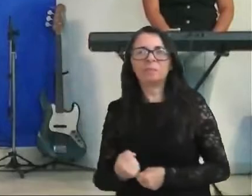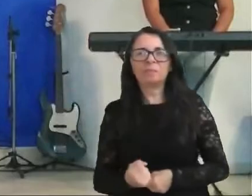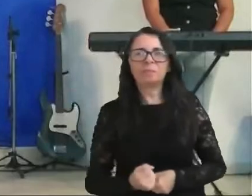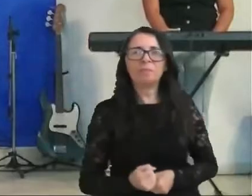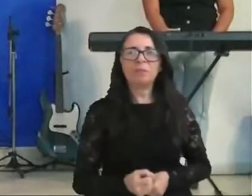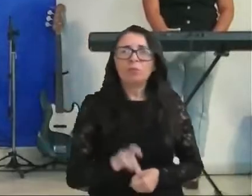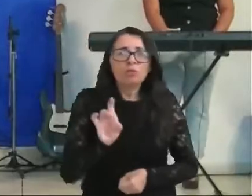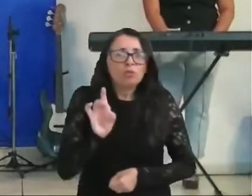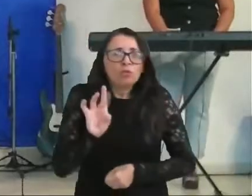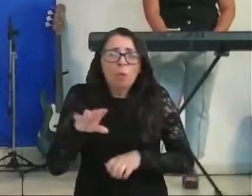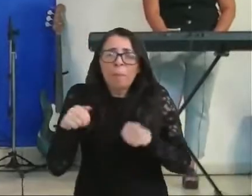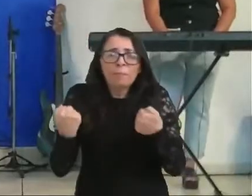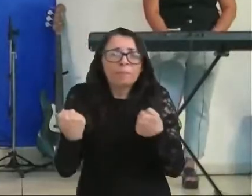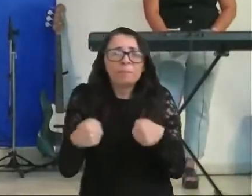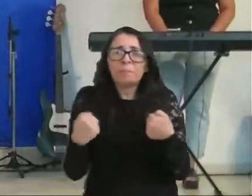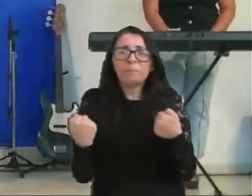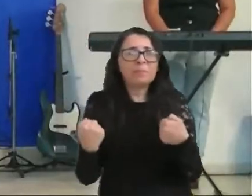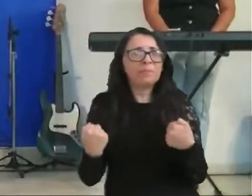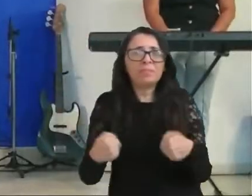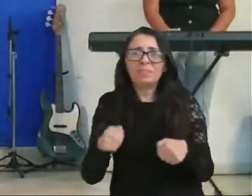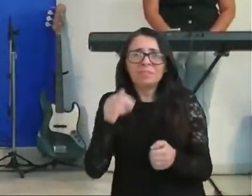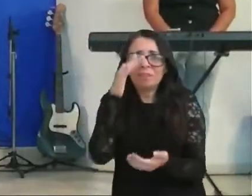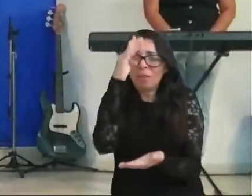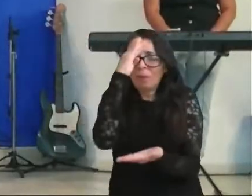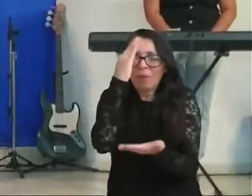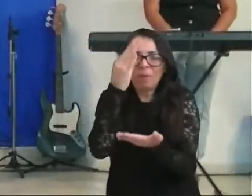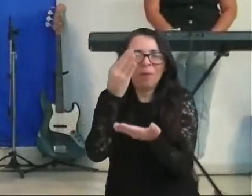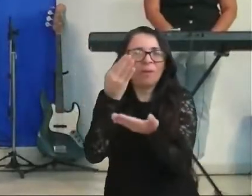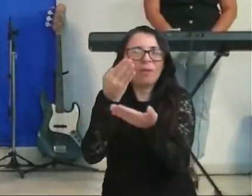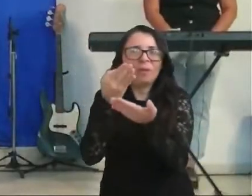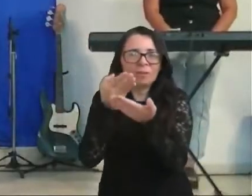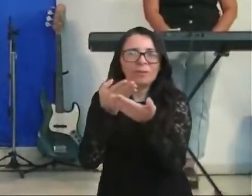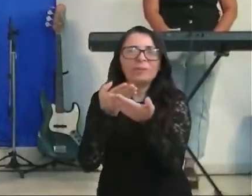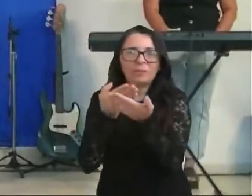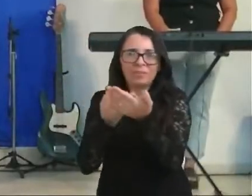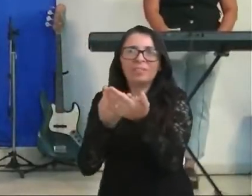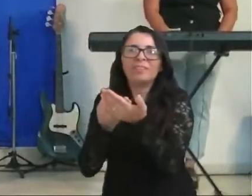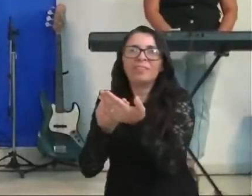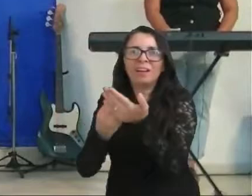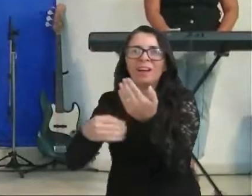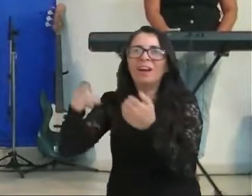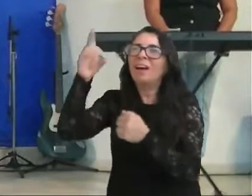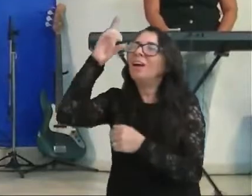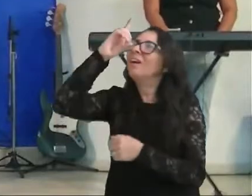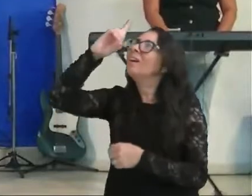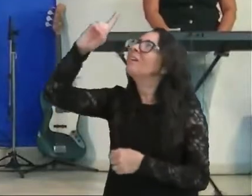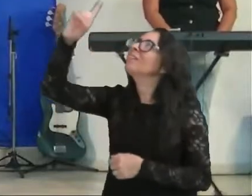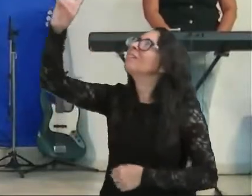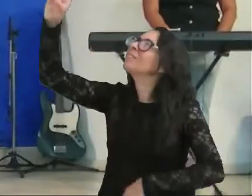ver, em ti eu posso confiar.